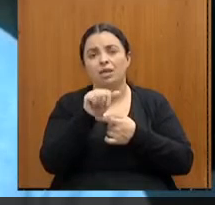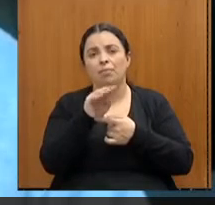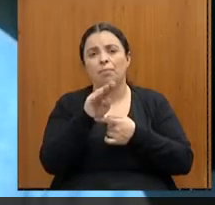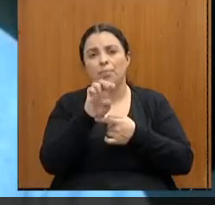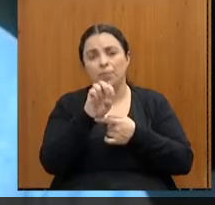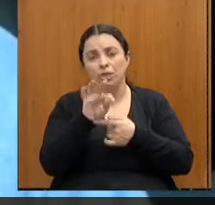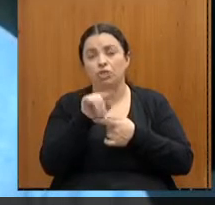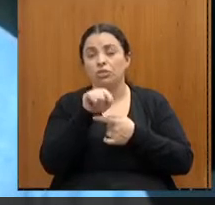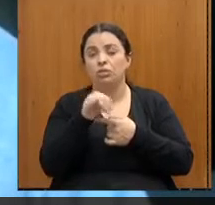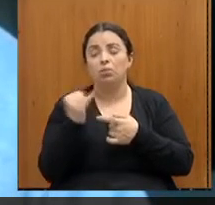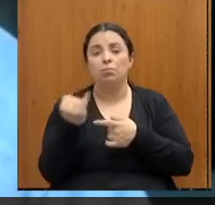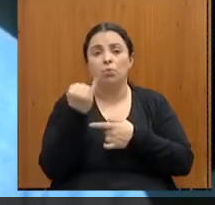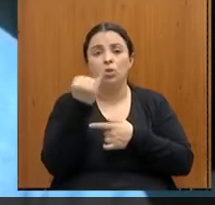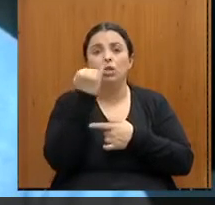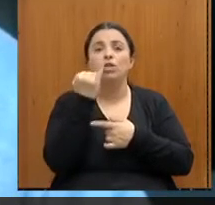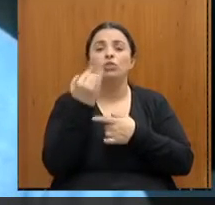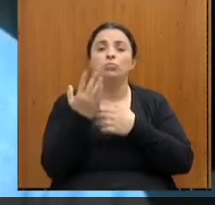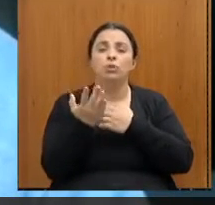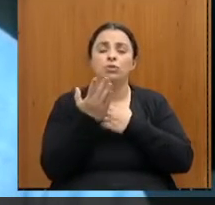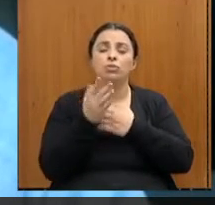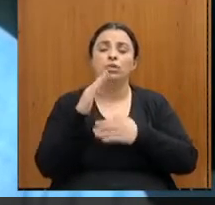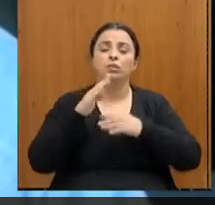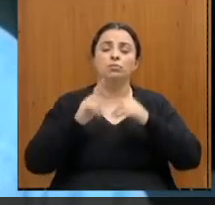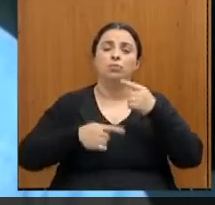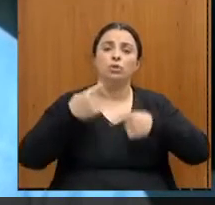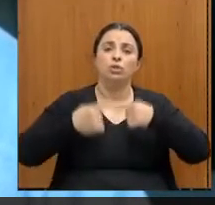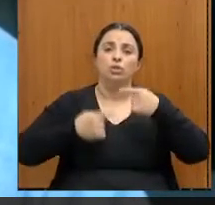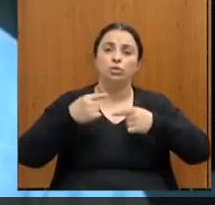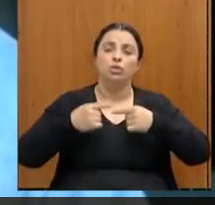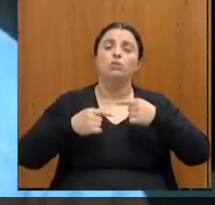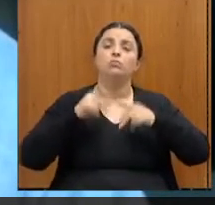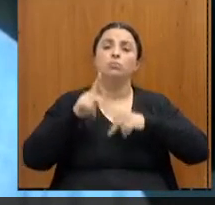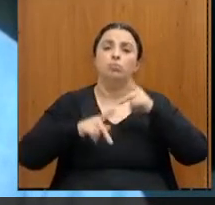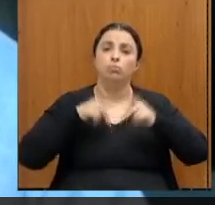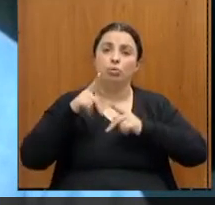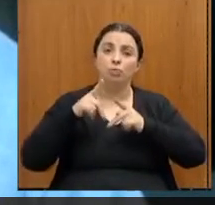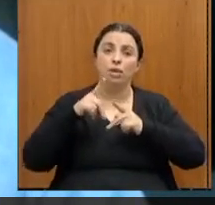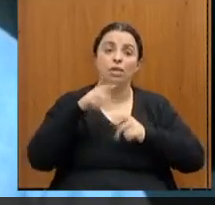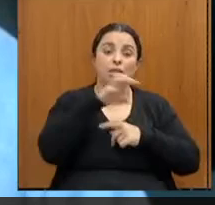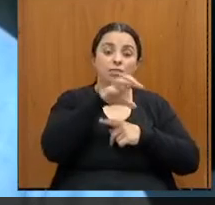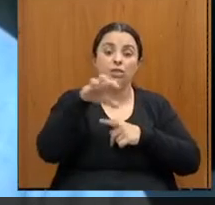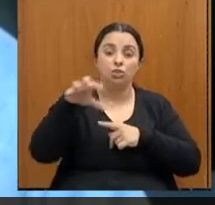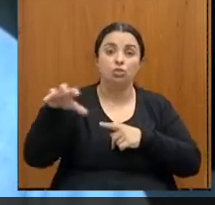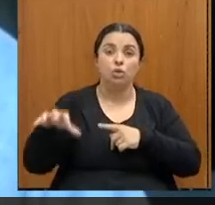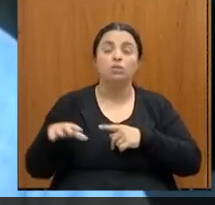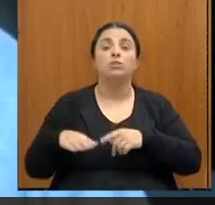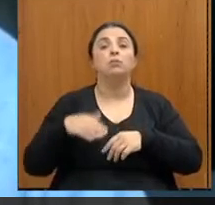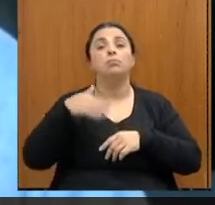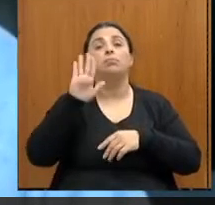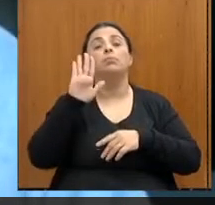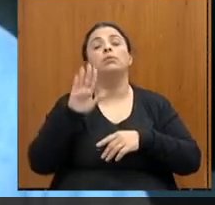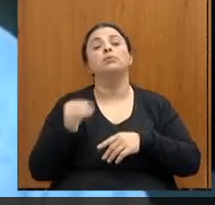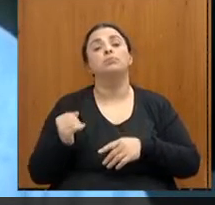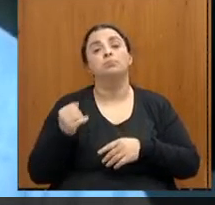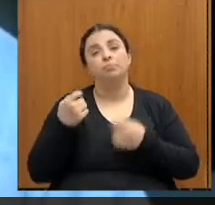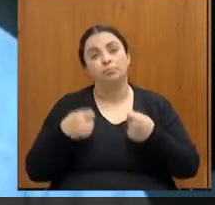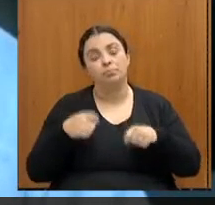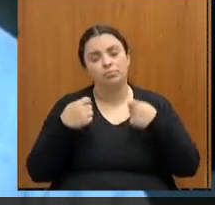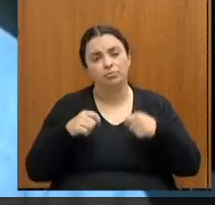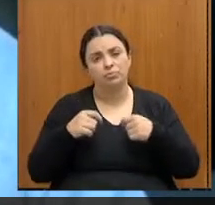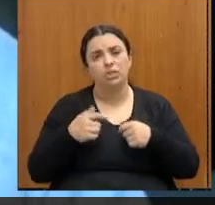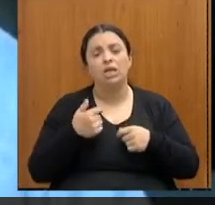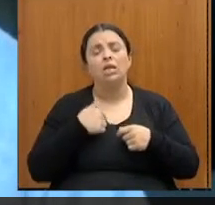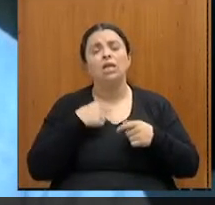públicas sobre as regiões que mais preciso E aí eu quero focar a minha pergunta é a